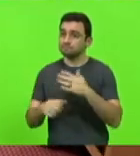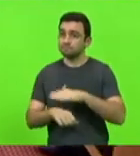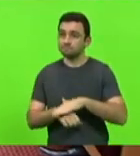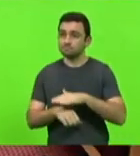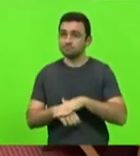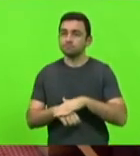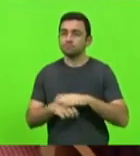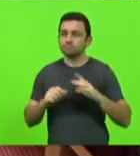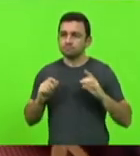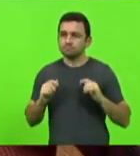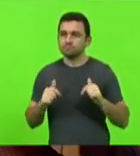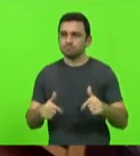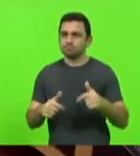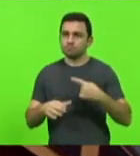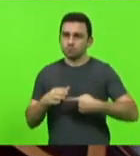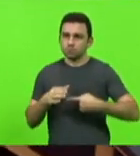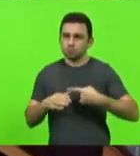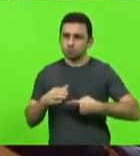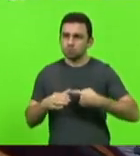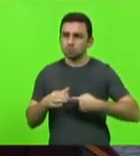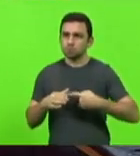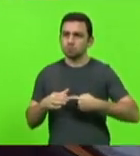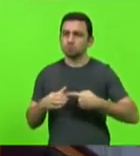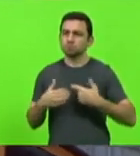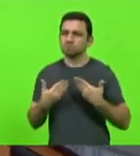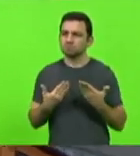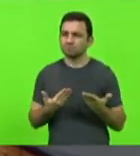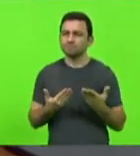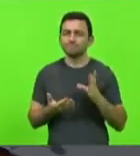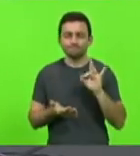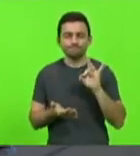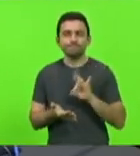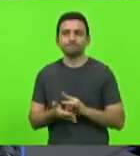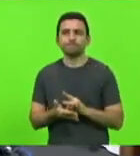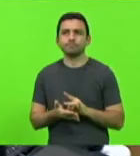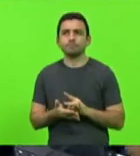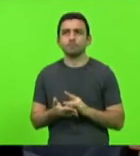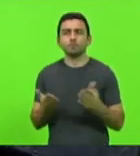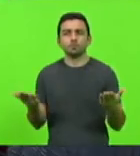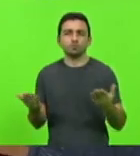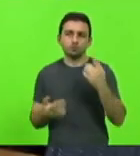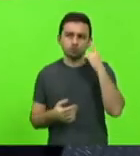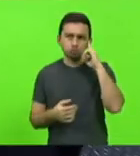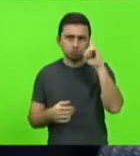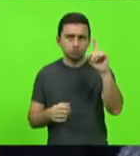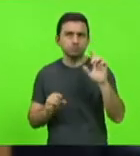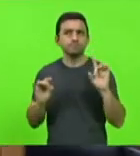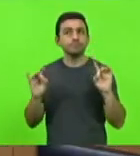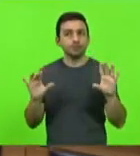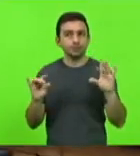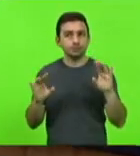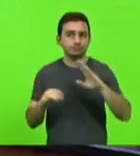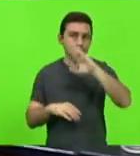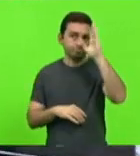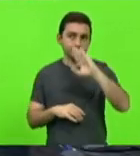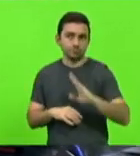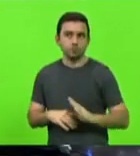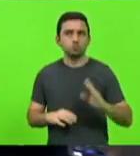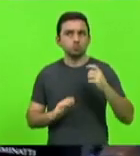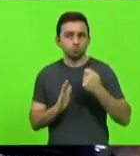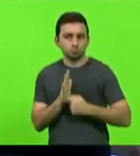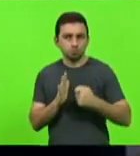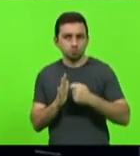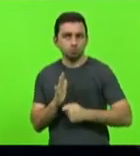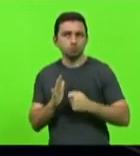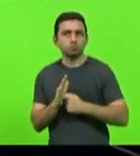frente da comissão. De fato, hoje é um dia emblemático, né, o Dia Nacional da Luta da Pessoa